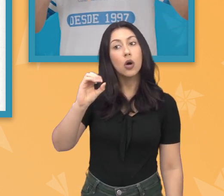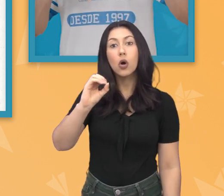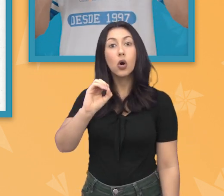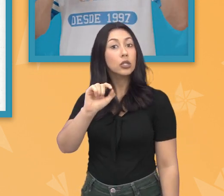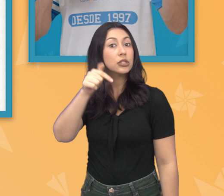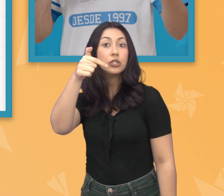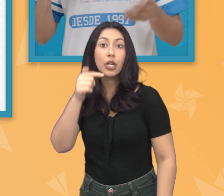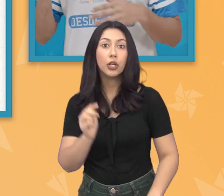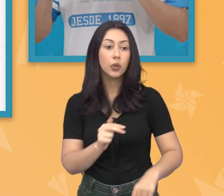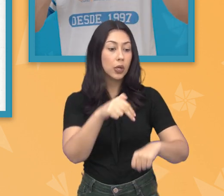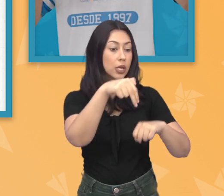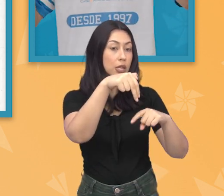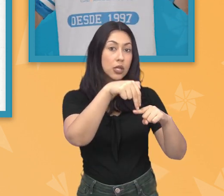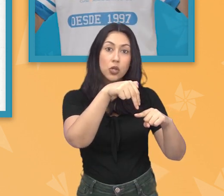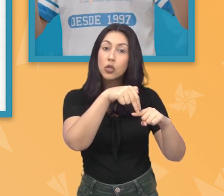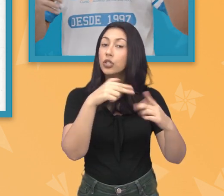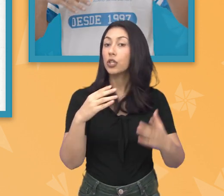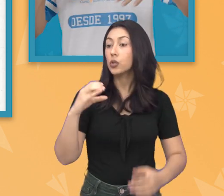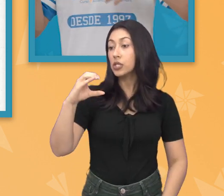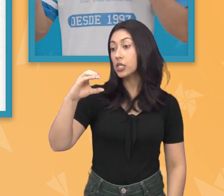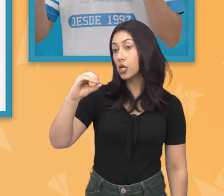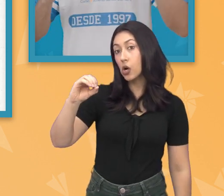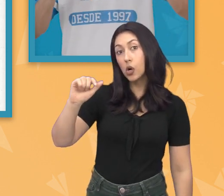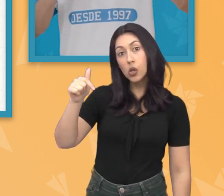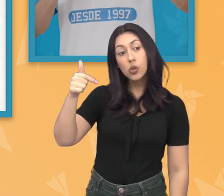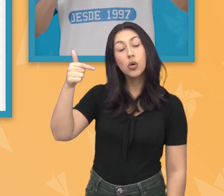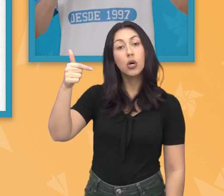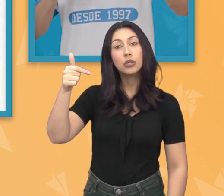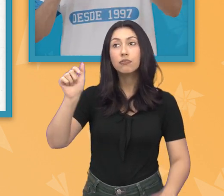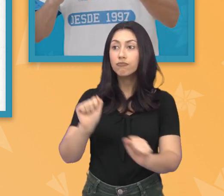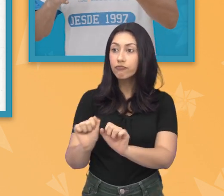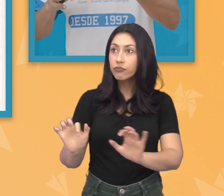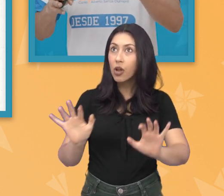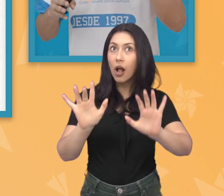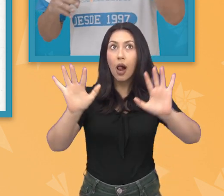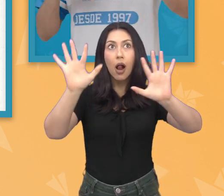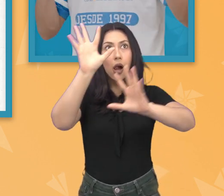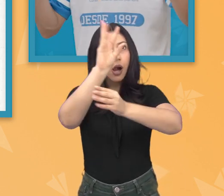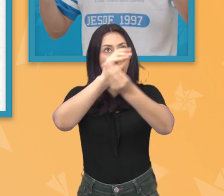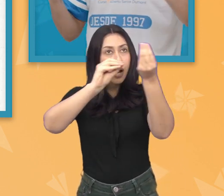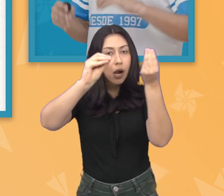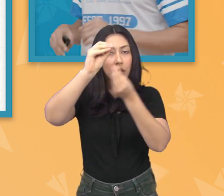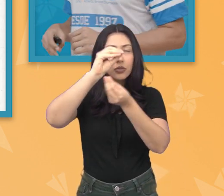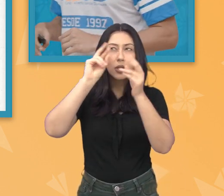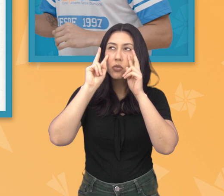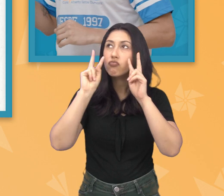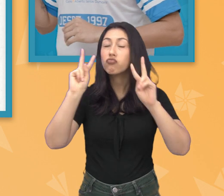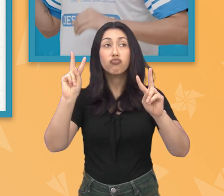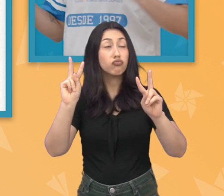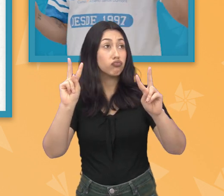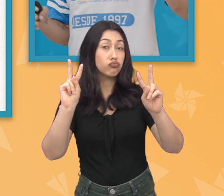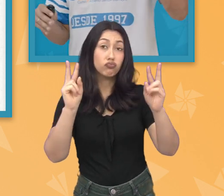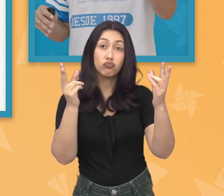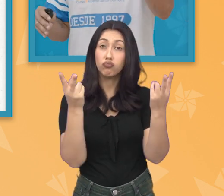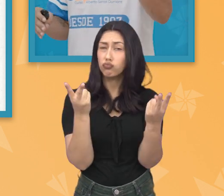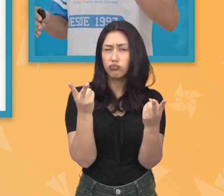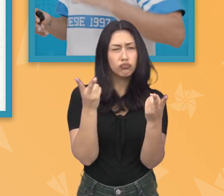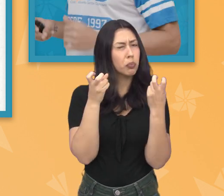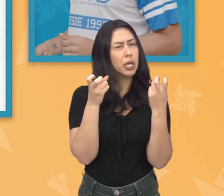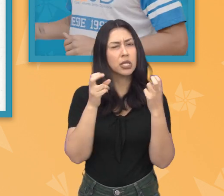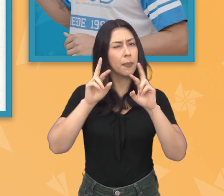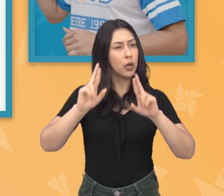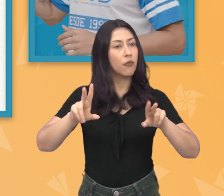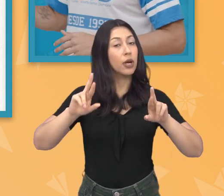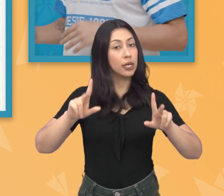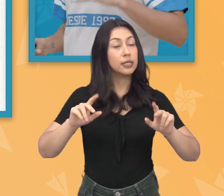nitrogênio, CO2 e diversos outros gases em uma quantidade muito inferior, mas ainda assim que existe na nossa atmosfera, então é um